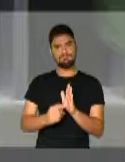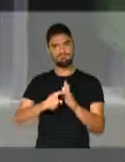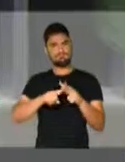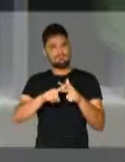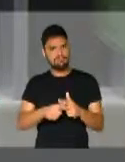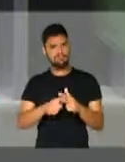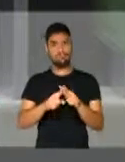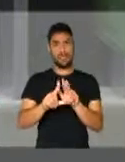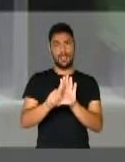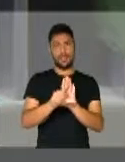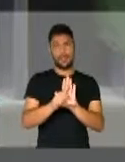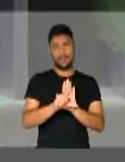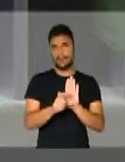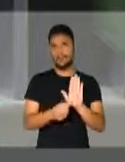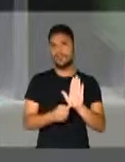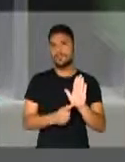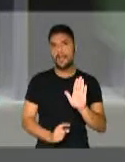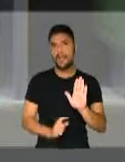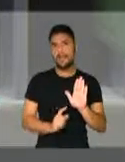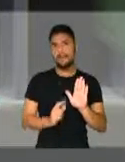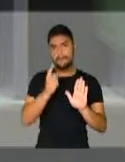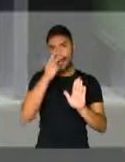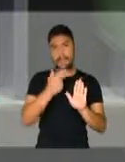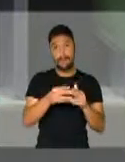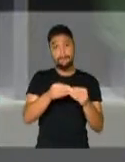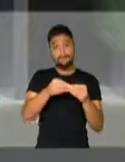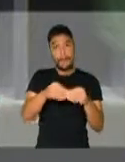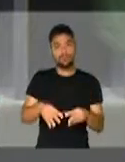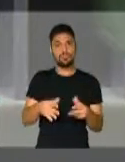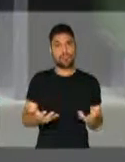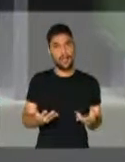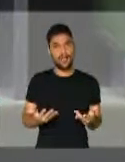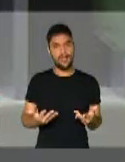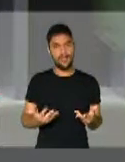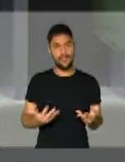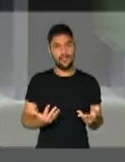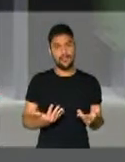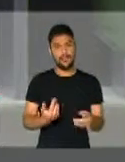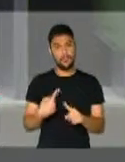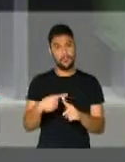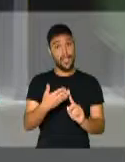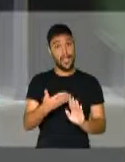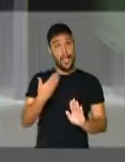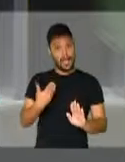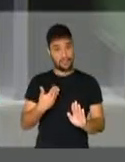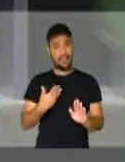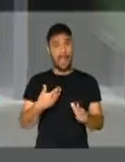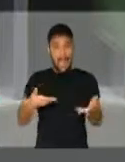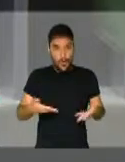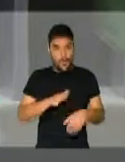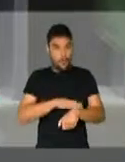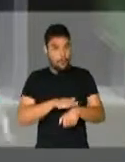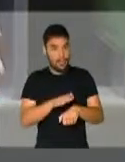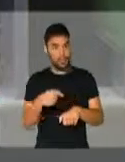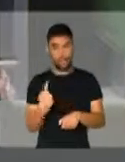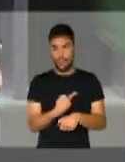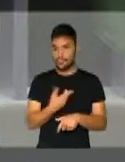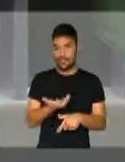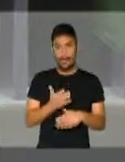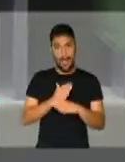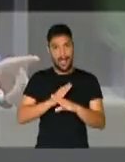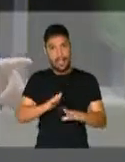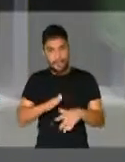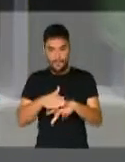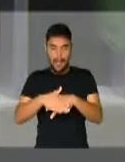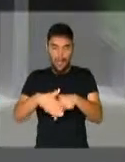e o pior de tudo, editou para retroceder. Editou uma lei que, no momento de combate à corrupção, no